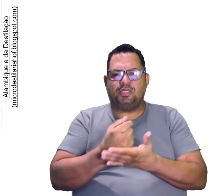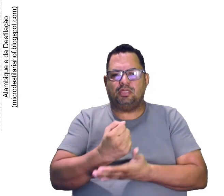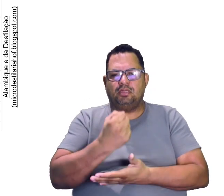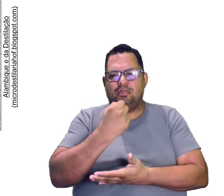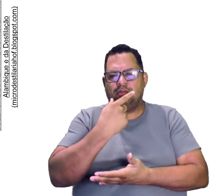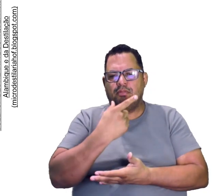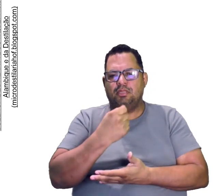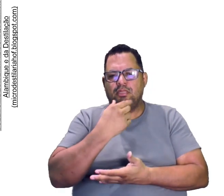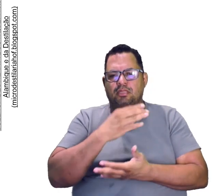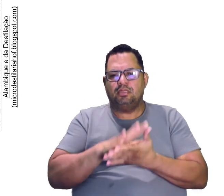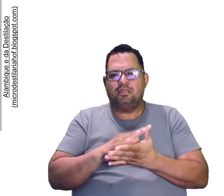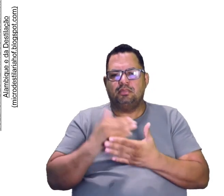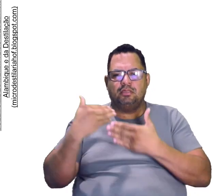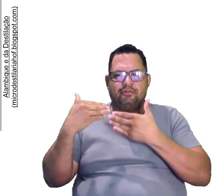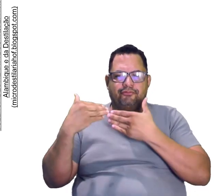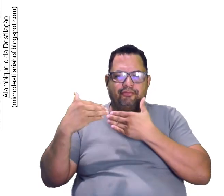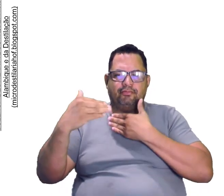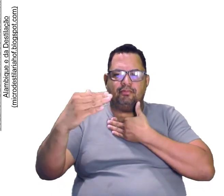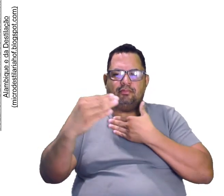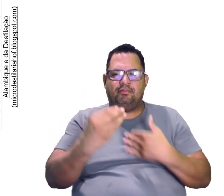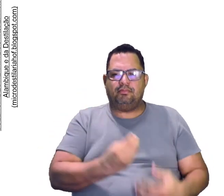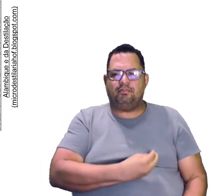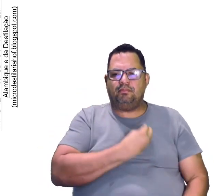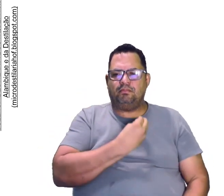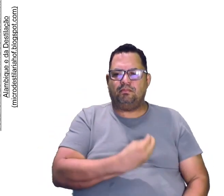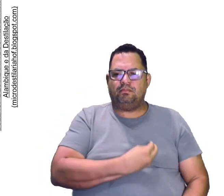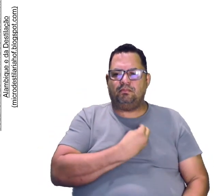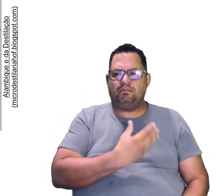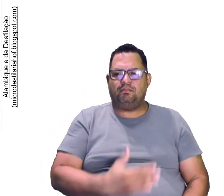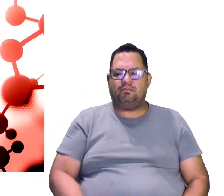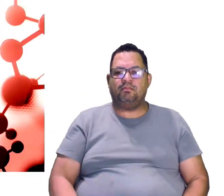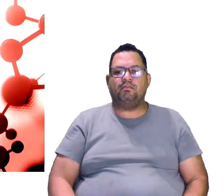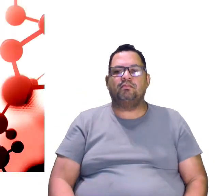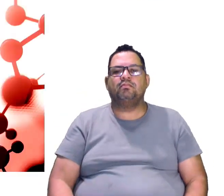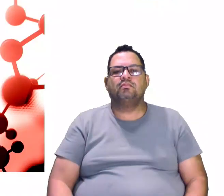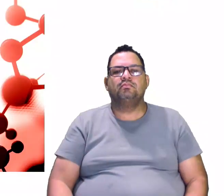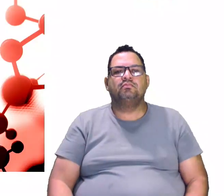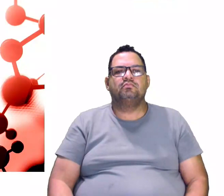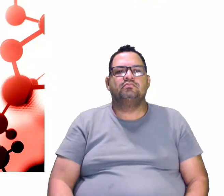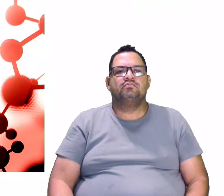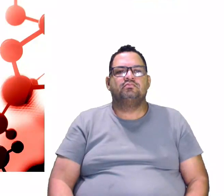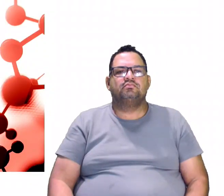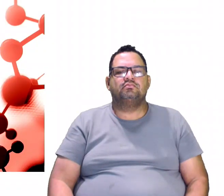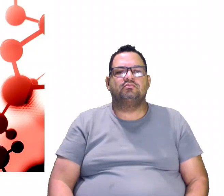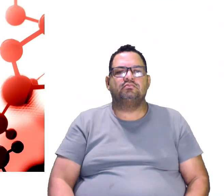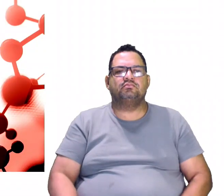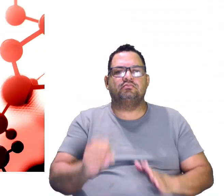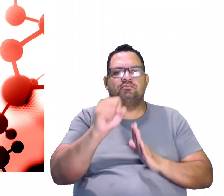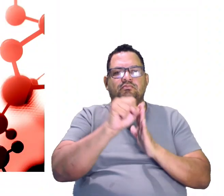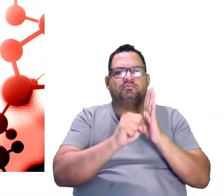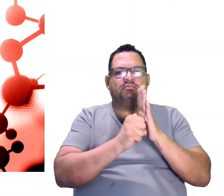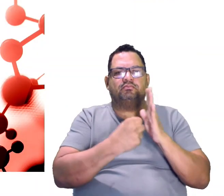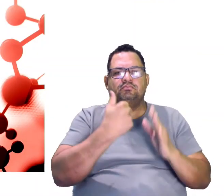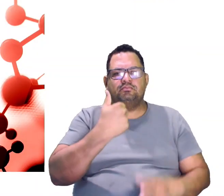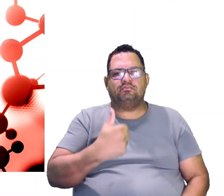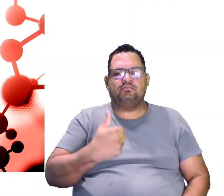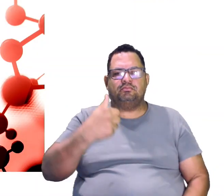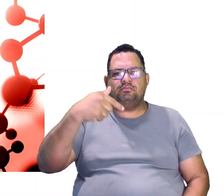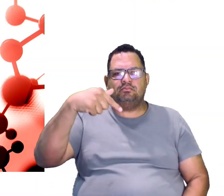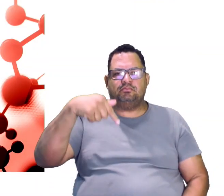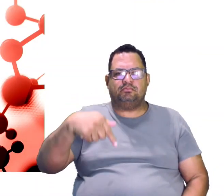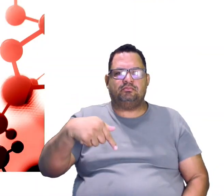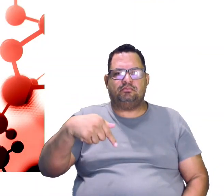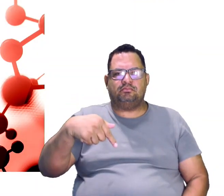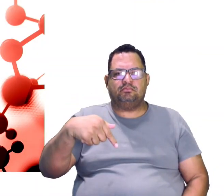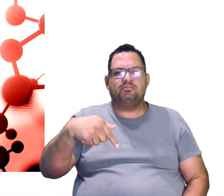vida aos seres vivos. No século XVII, conforme